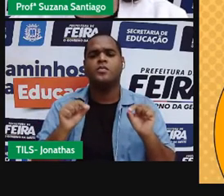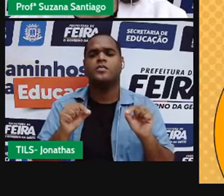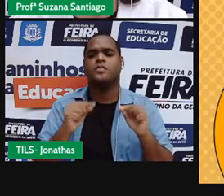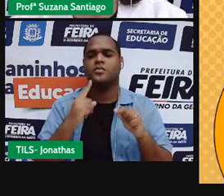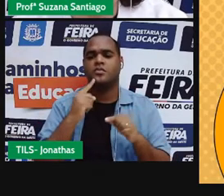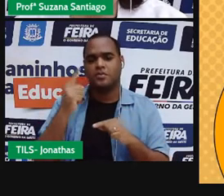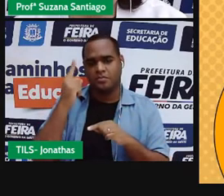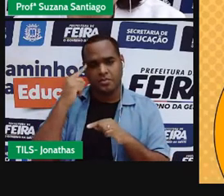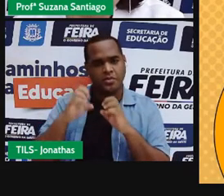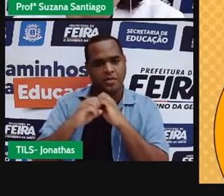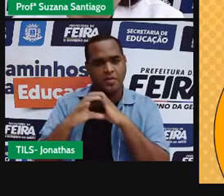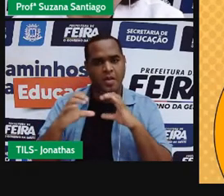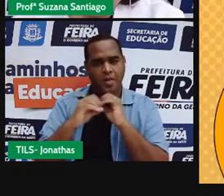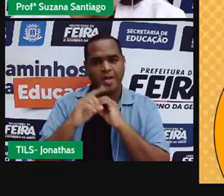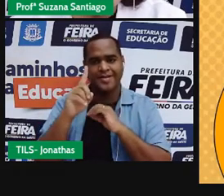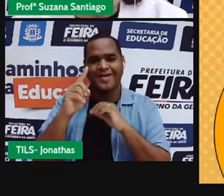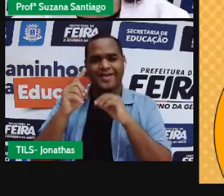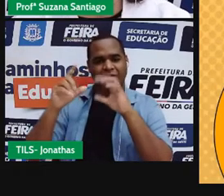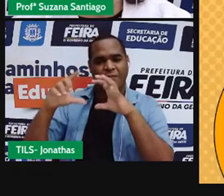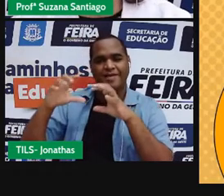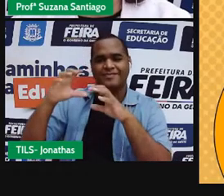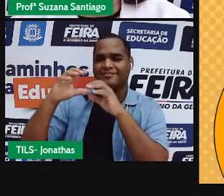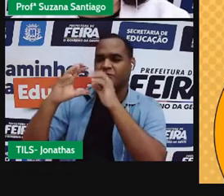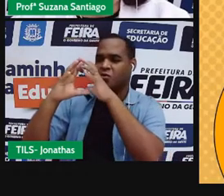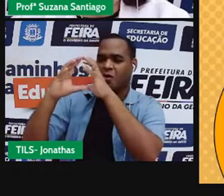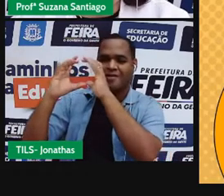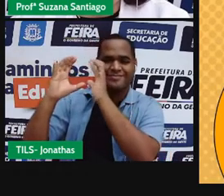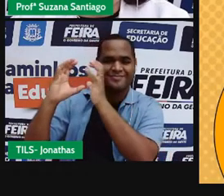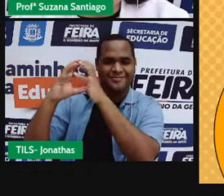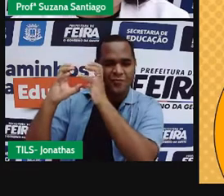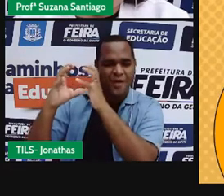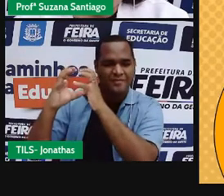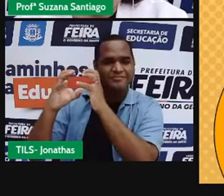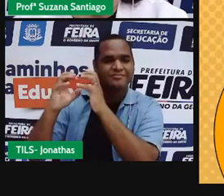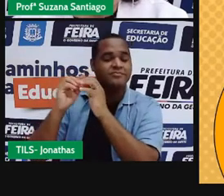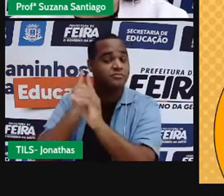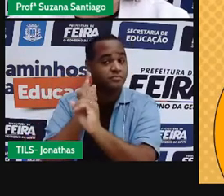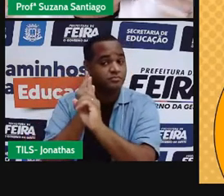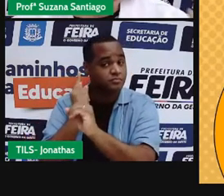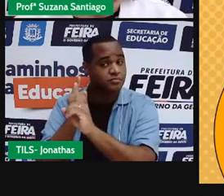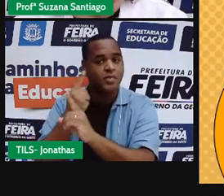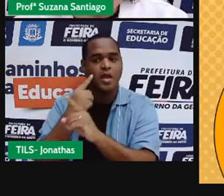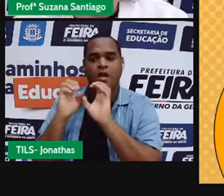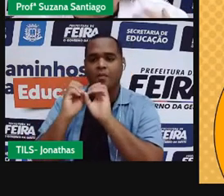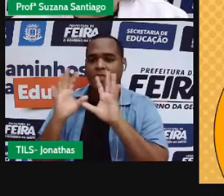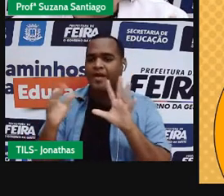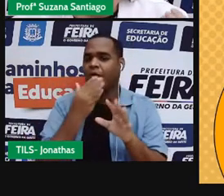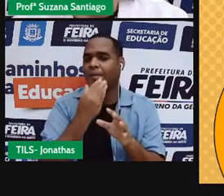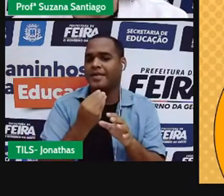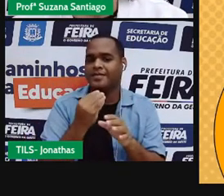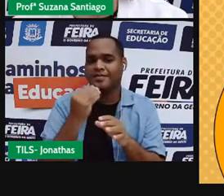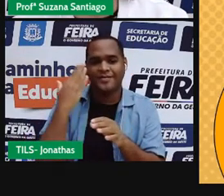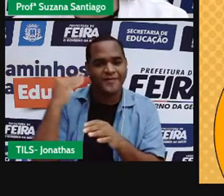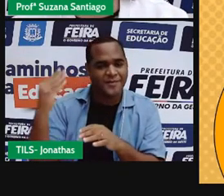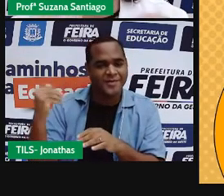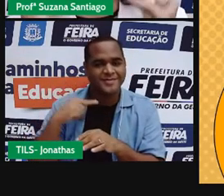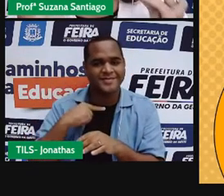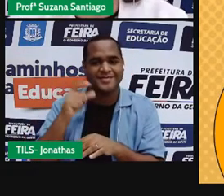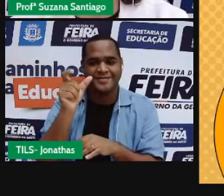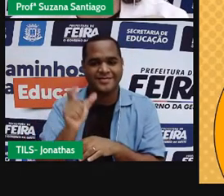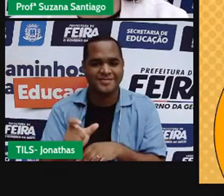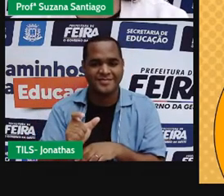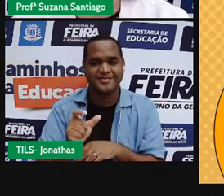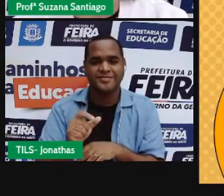descoberto vida na Lua. E ainda atribuíram a descoberta a um astrônomo famoso da época, né, o